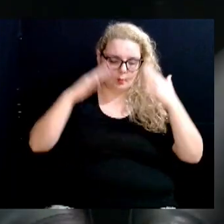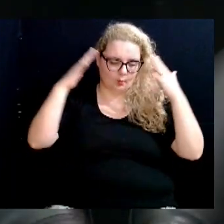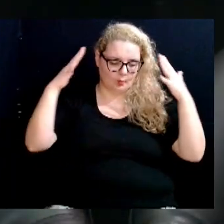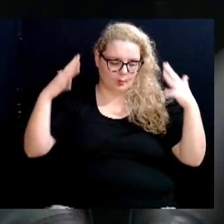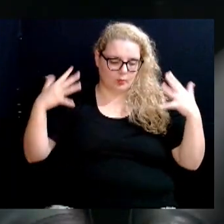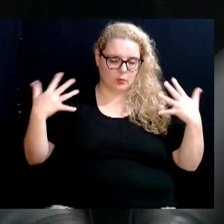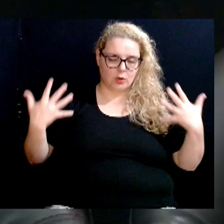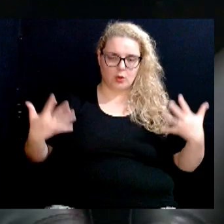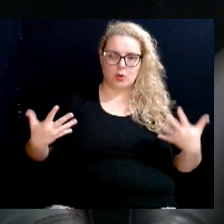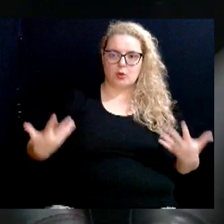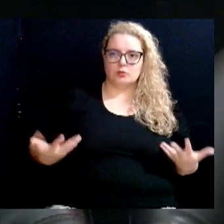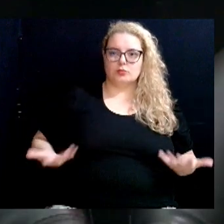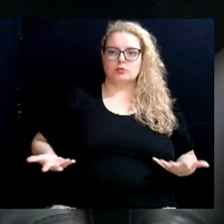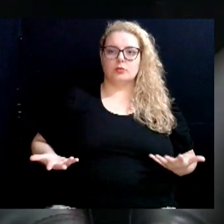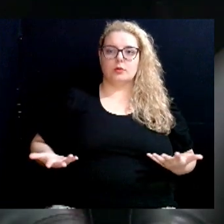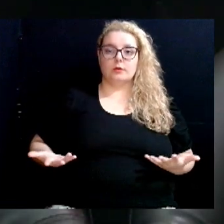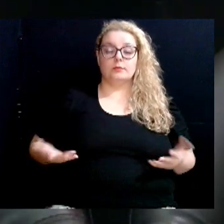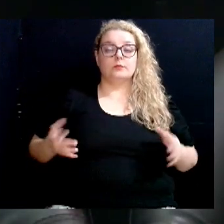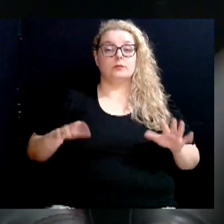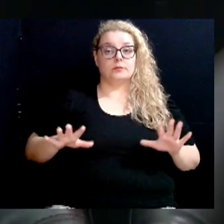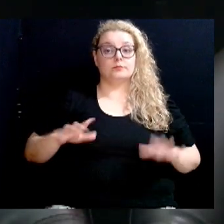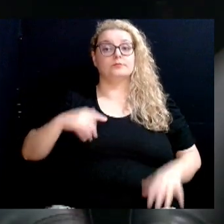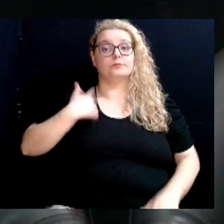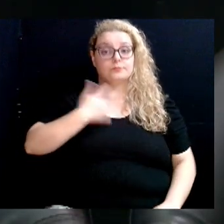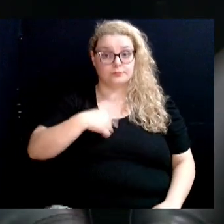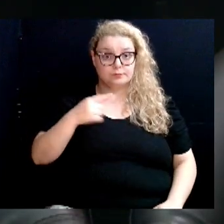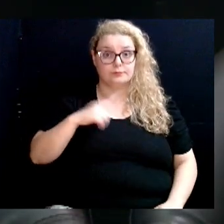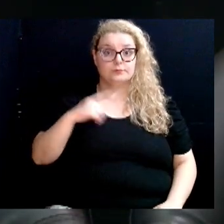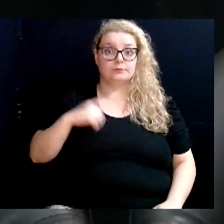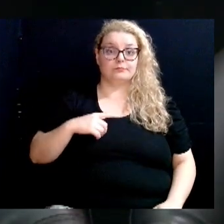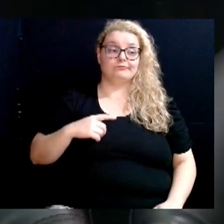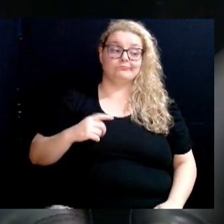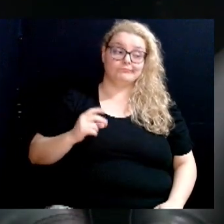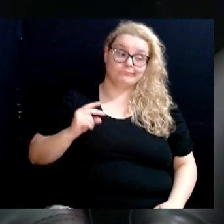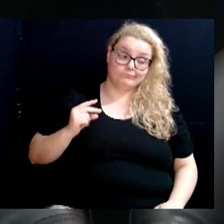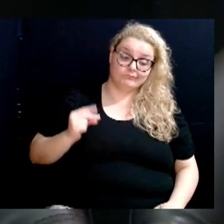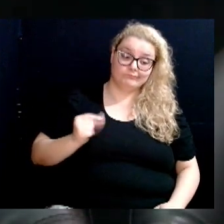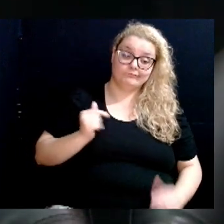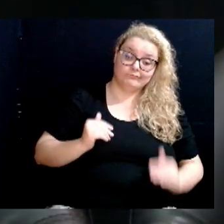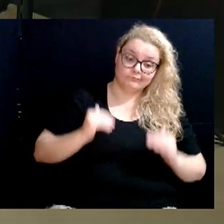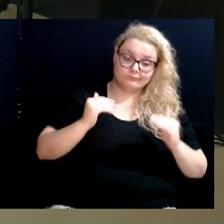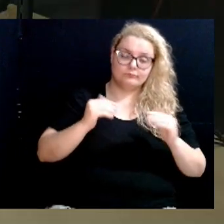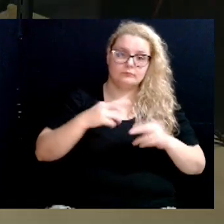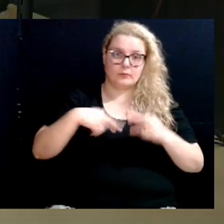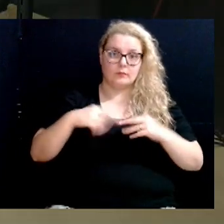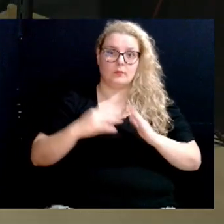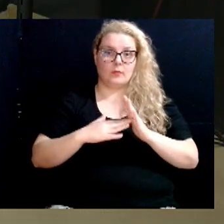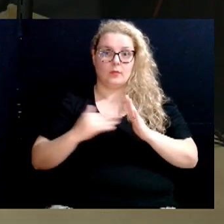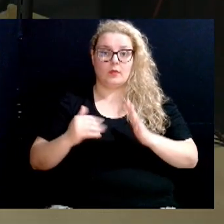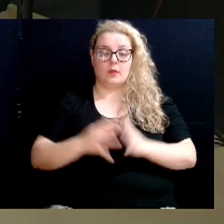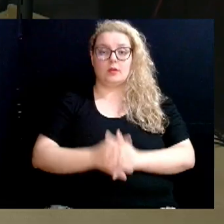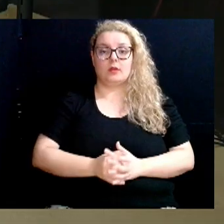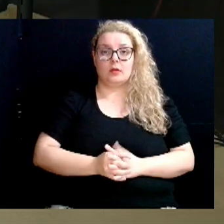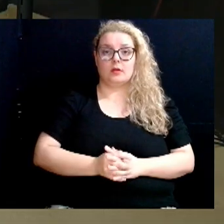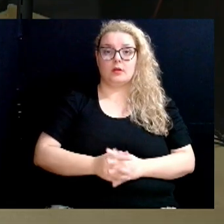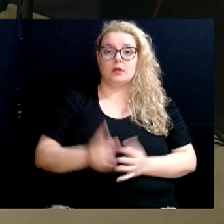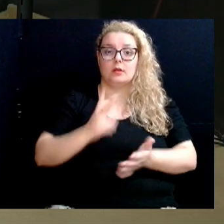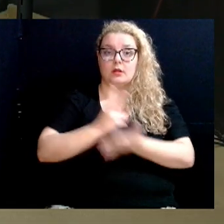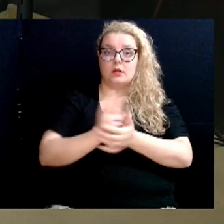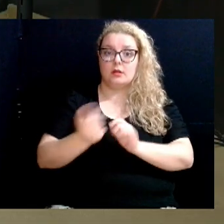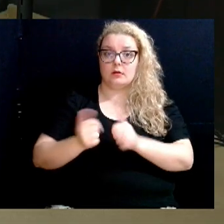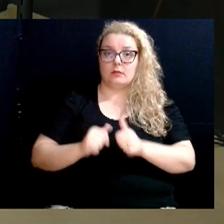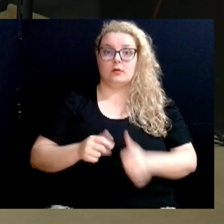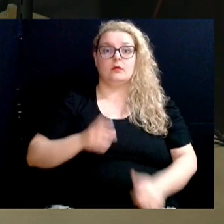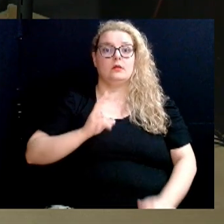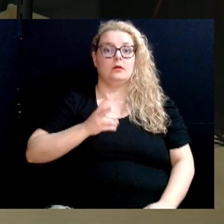assim, a gente ainda tem o plus dessa questão estética, né? Sempre sendo avaliadas. 100% do